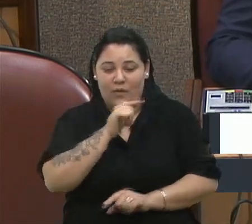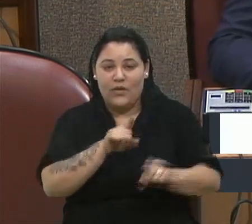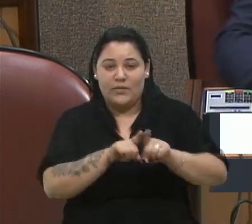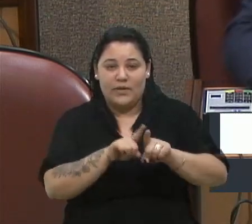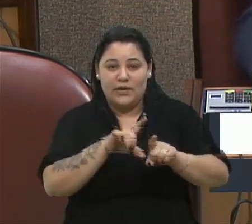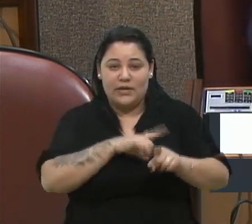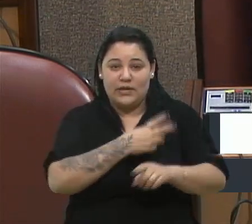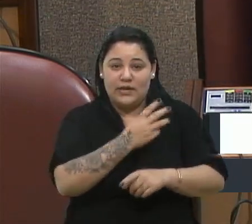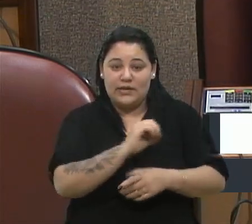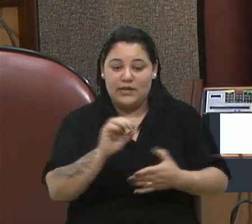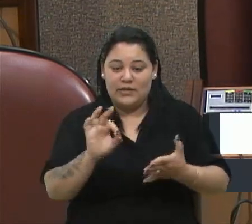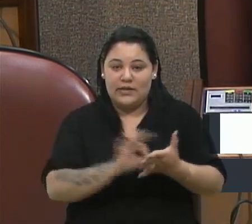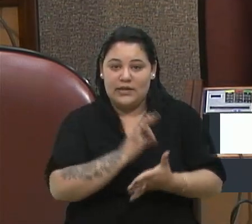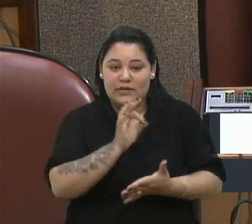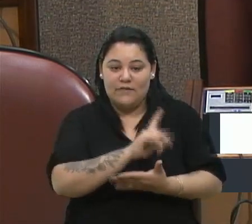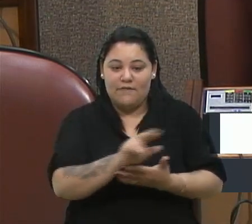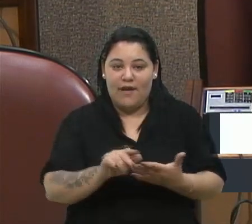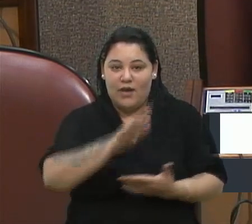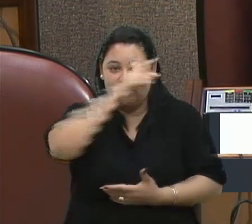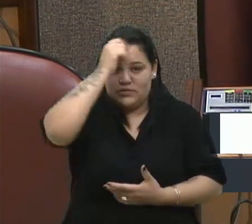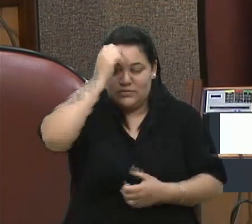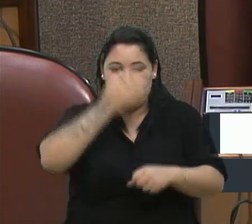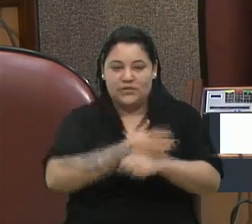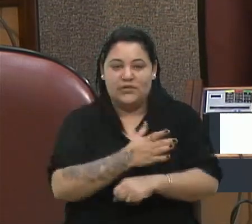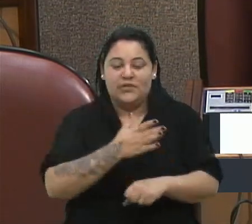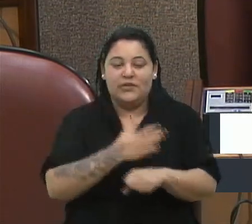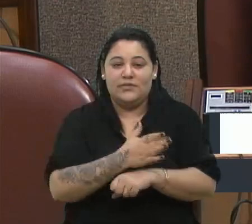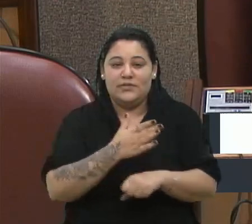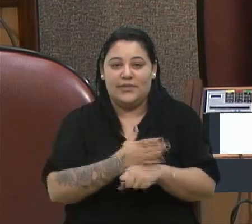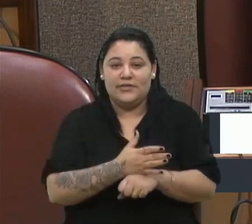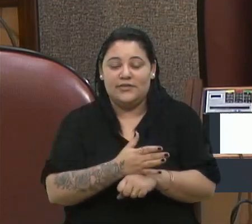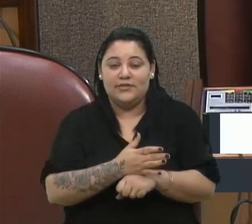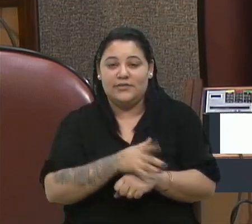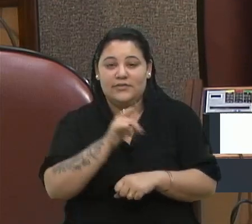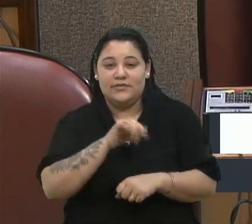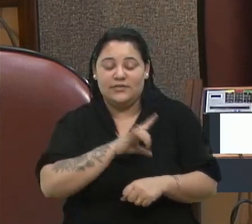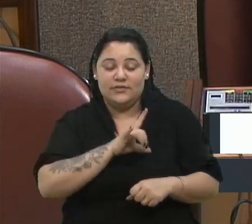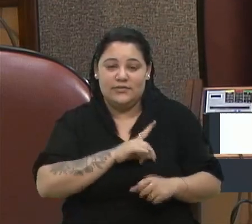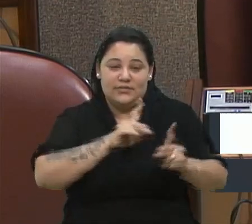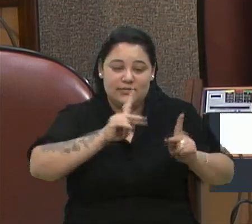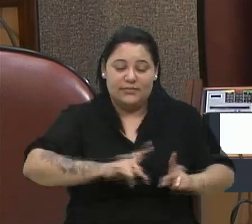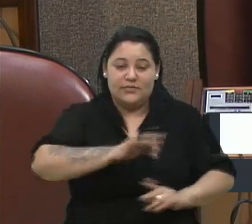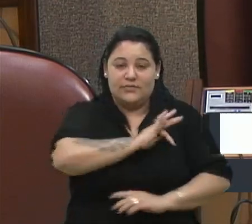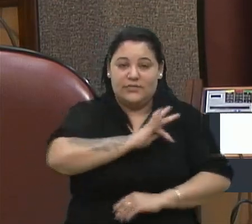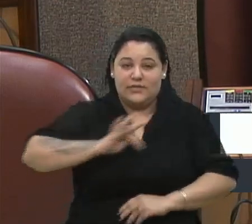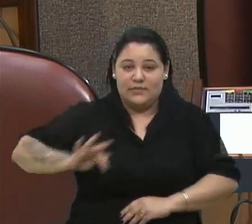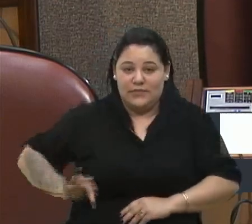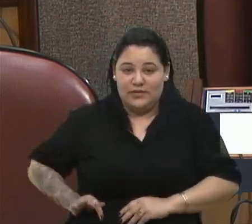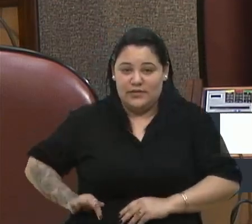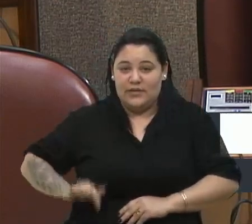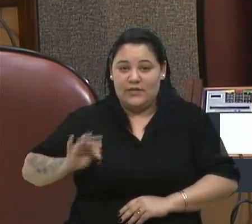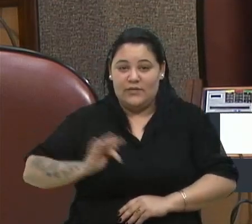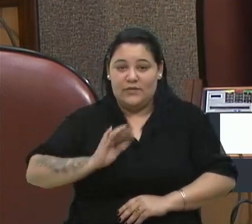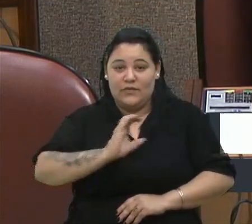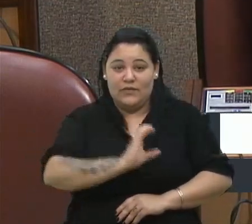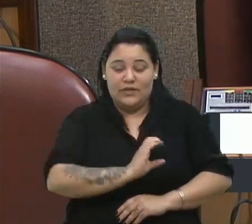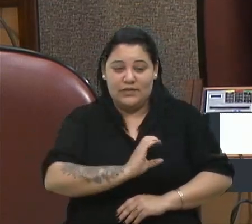e diversos municípios participaram. Nós tivemos pessoas de Farroupilha, Flores, Gramado,